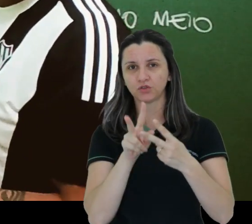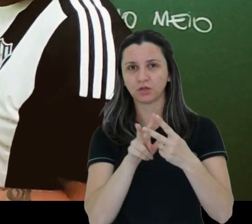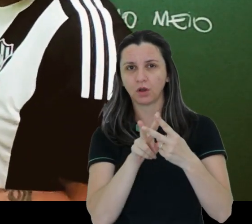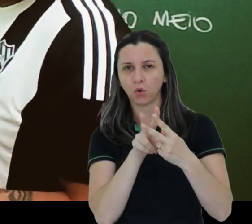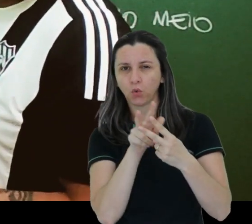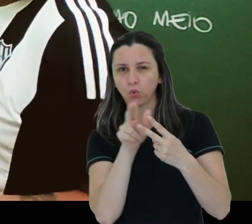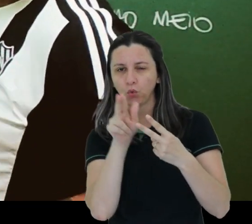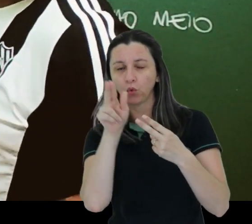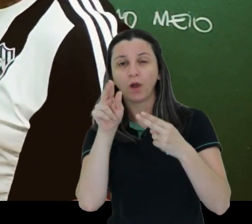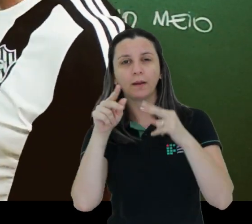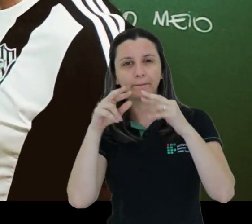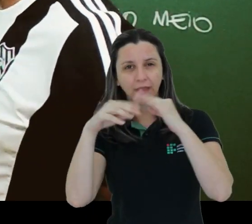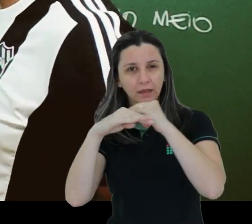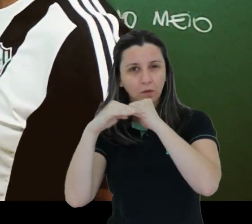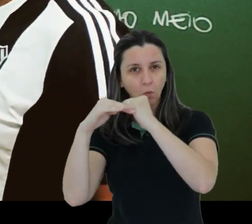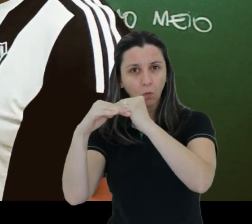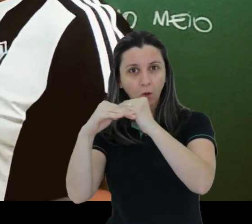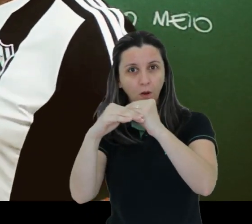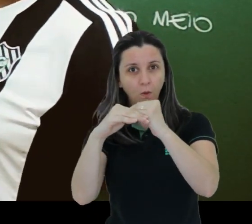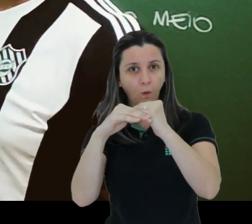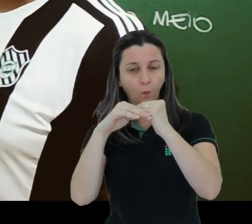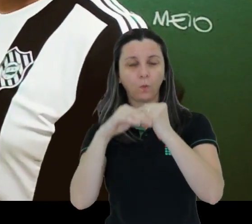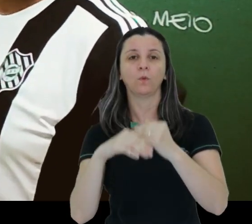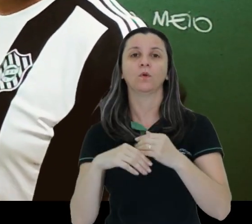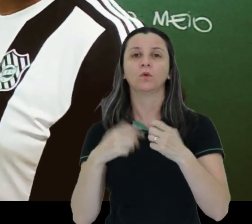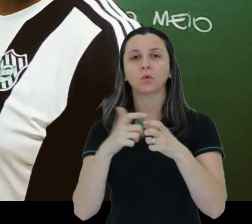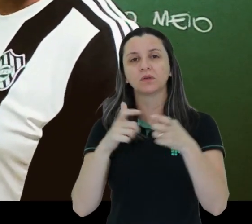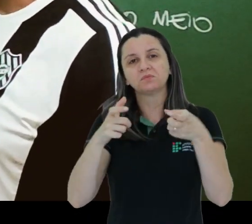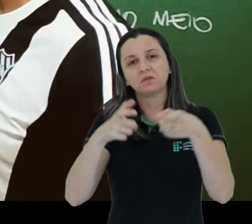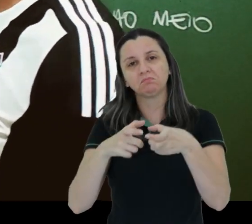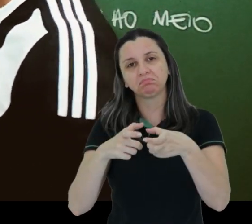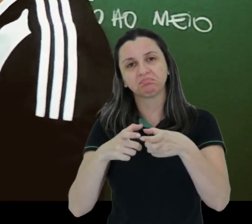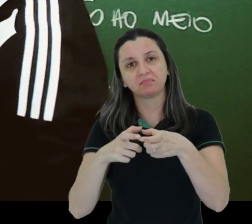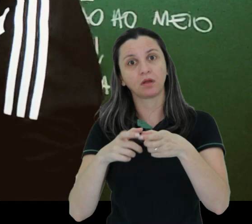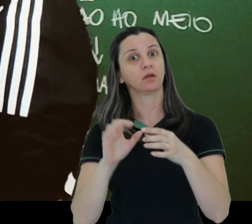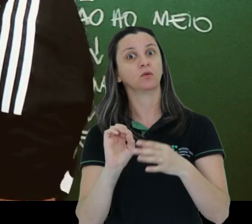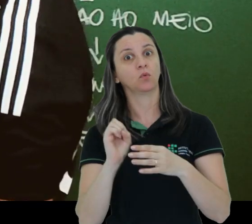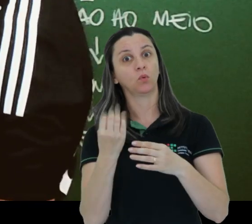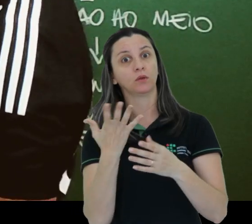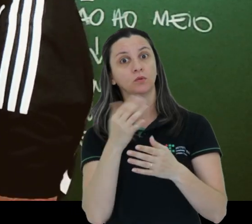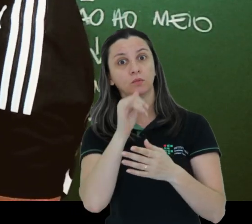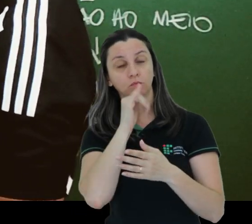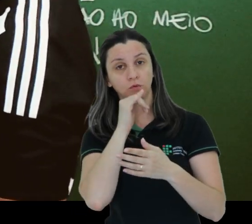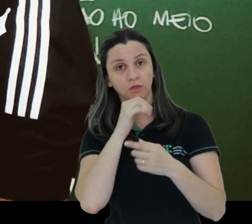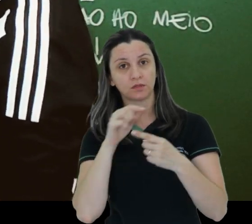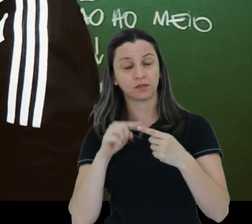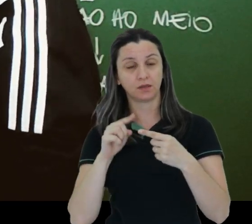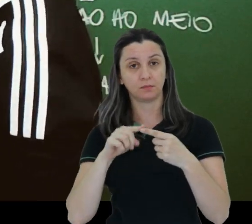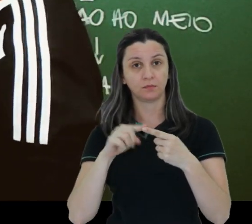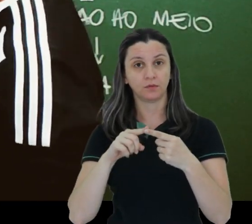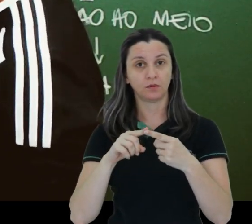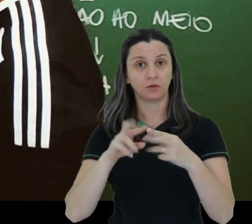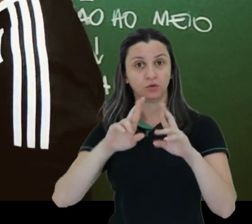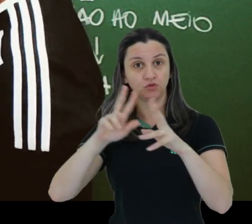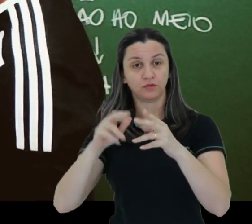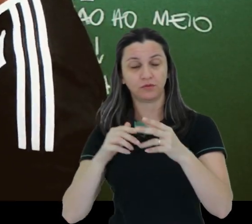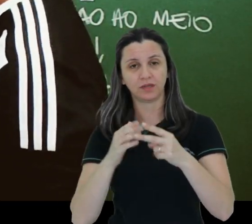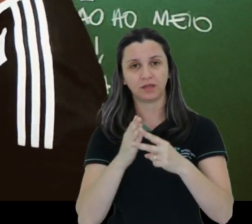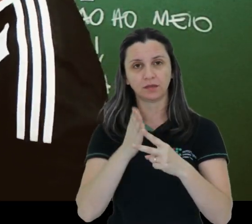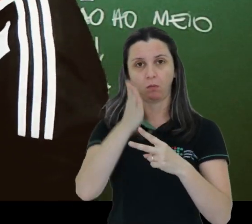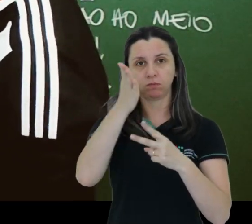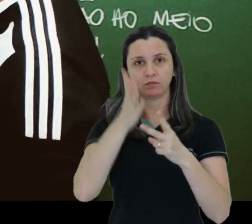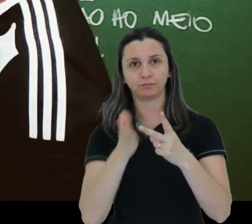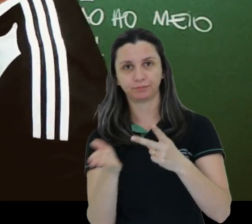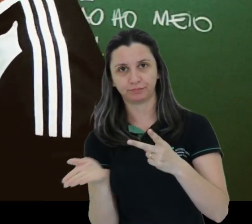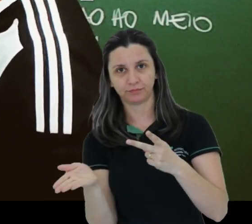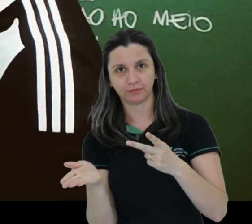estão bem próximas, é pouca diferença, o crescimento ele é pequeno. Quando, por exemplo, tem uma maior